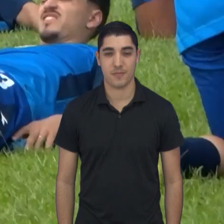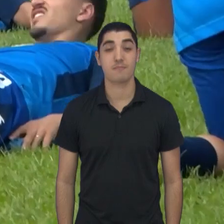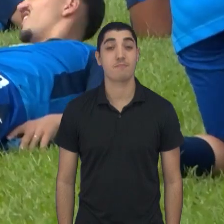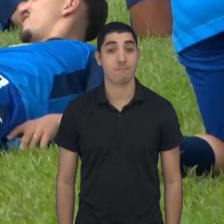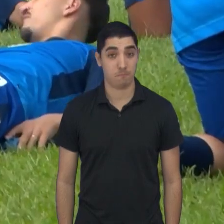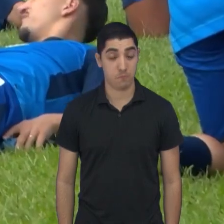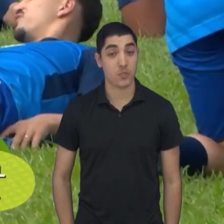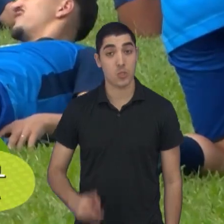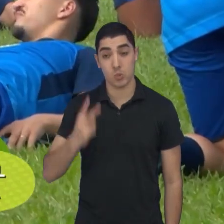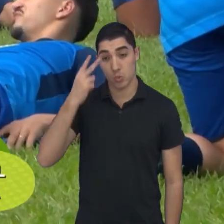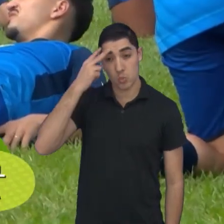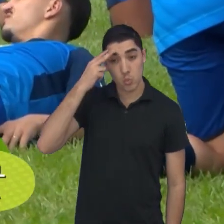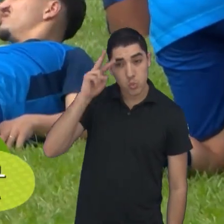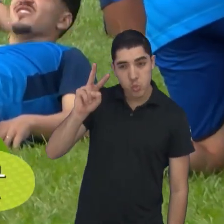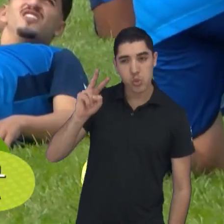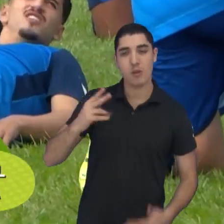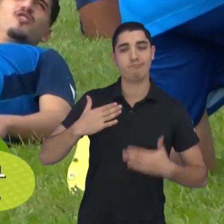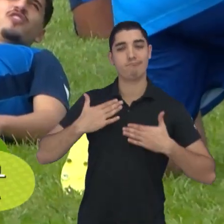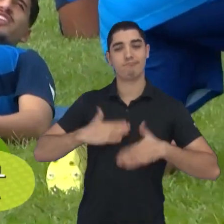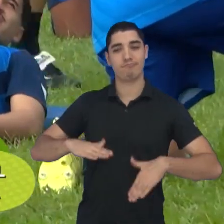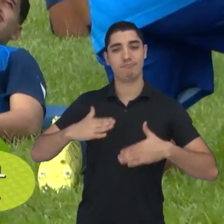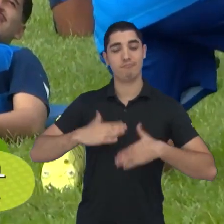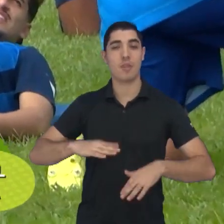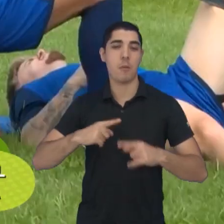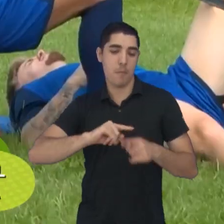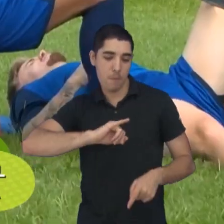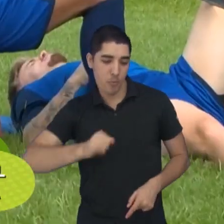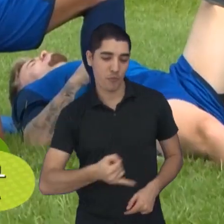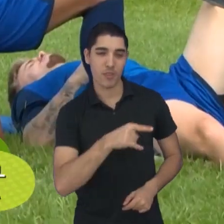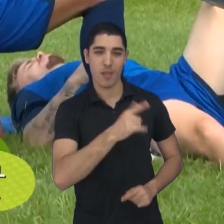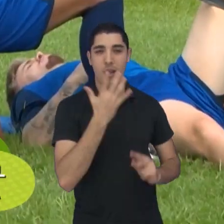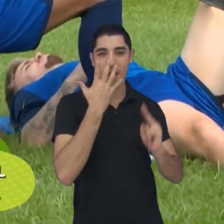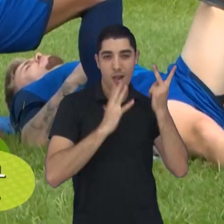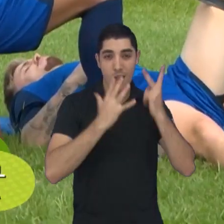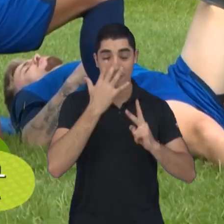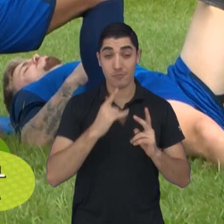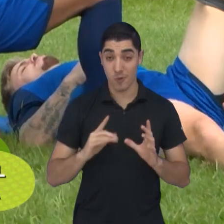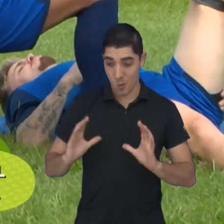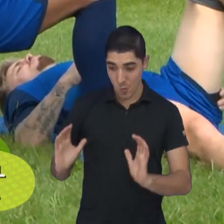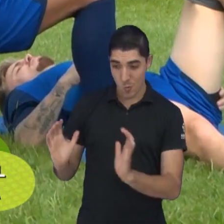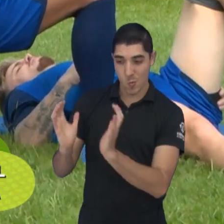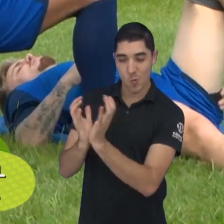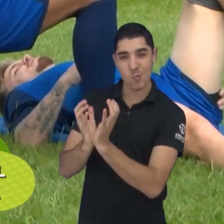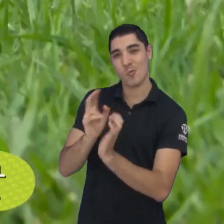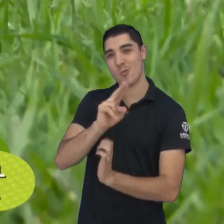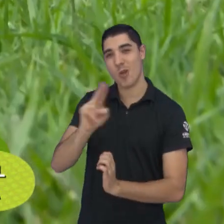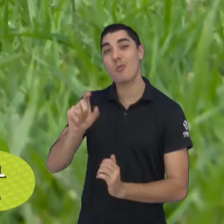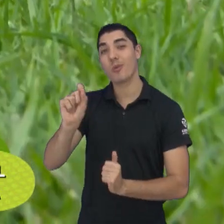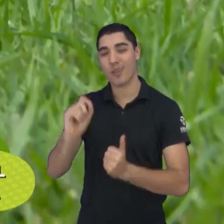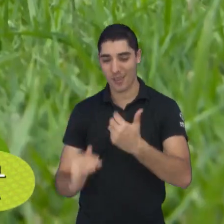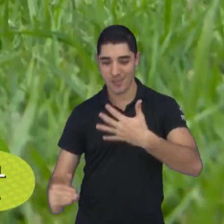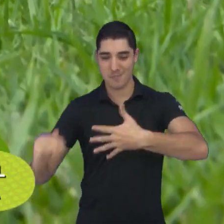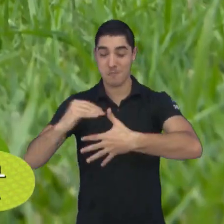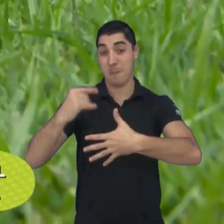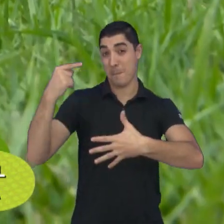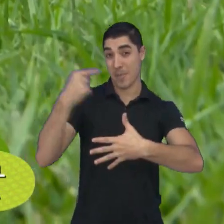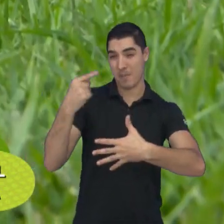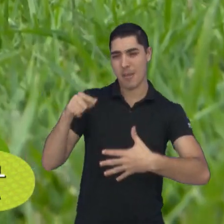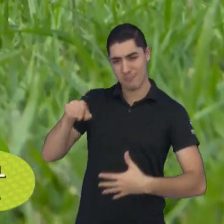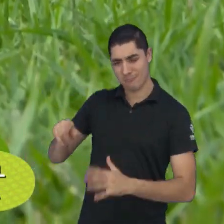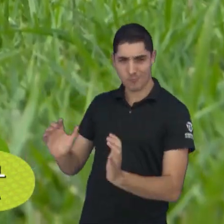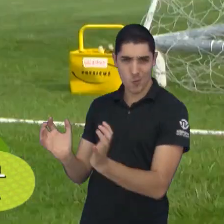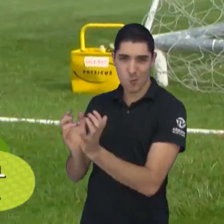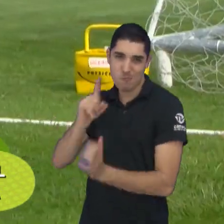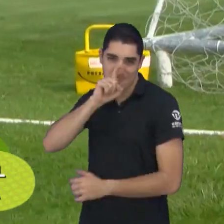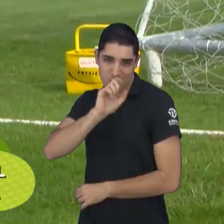Depois de 2 dias de descanso para curtir o carnaval, o bloco Unidos à Ponta da Tabela, ou melhor, o elenco do